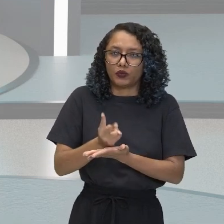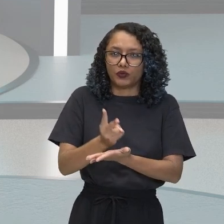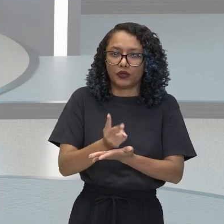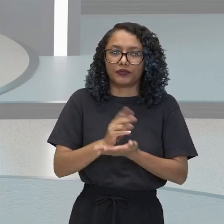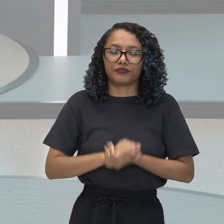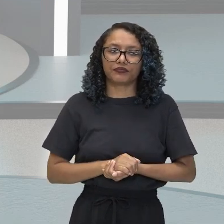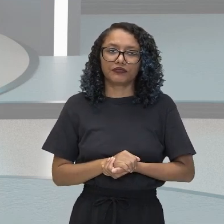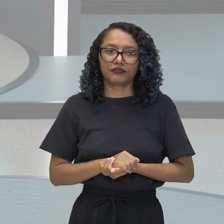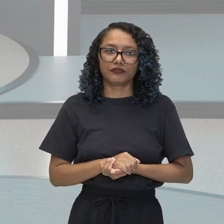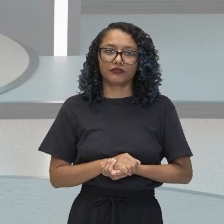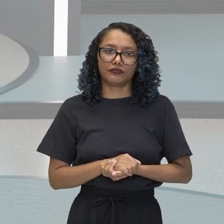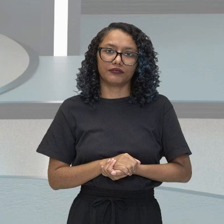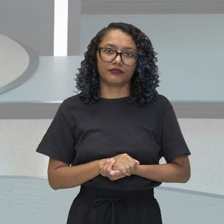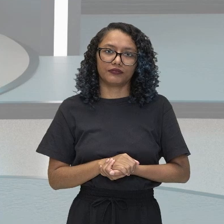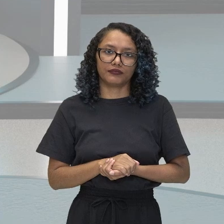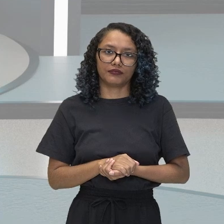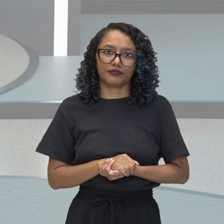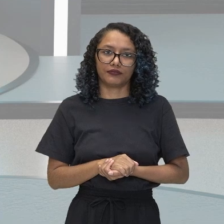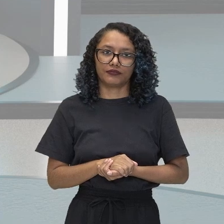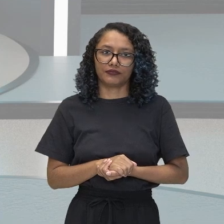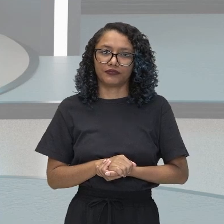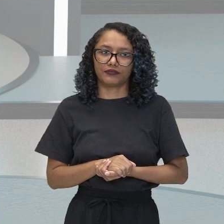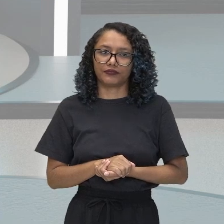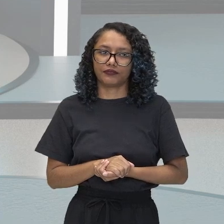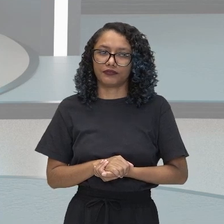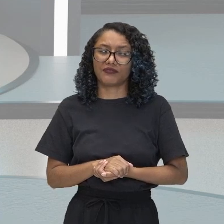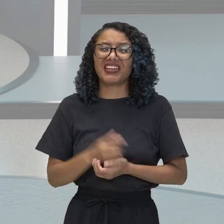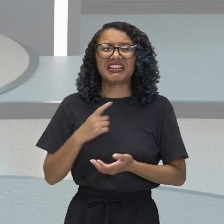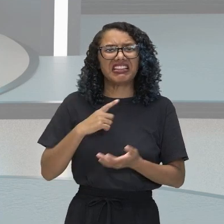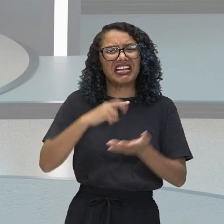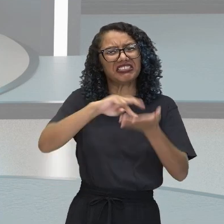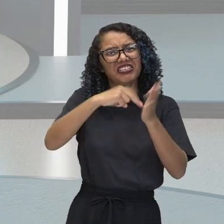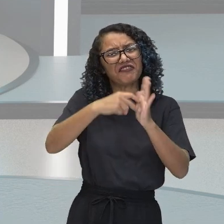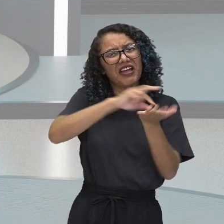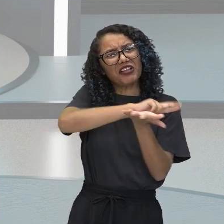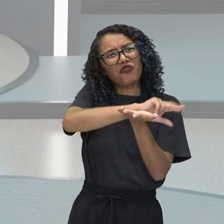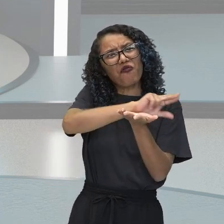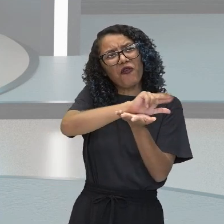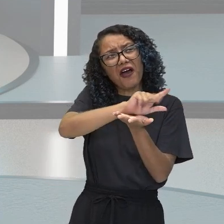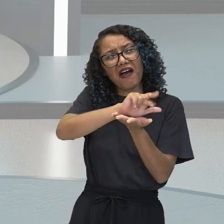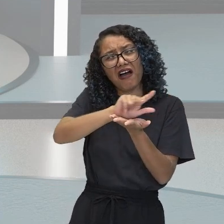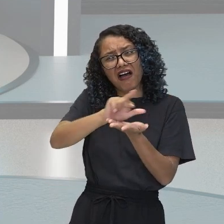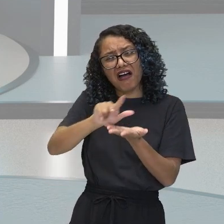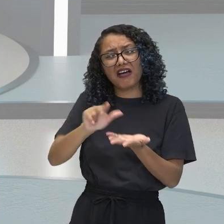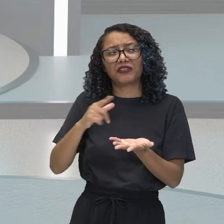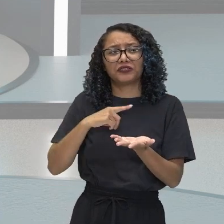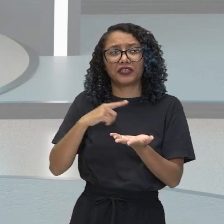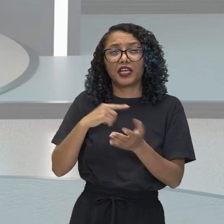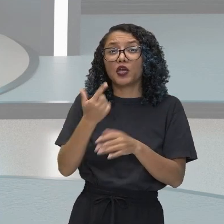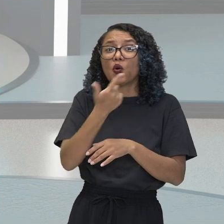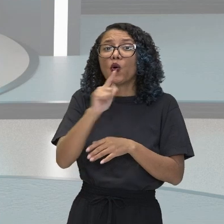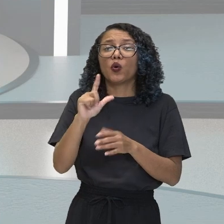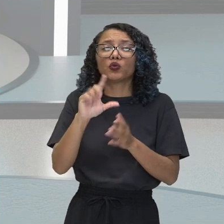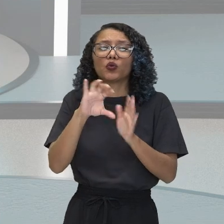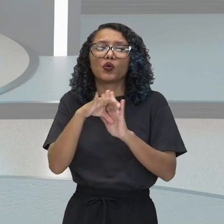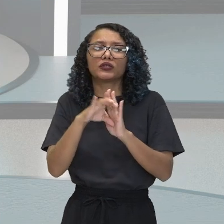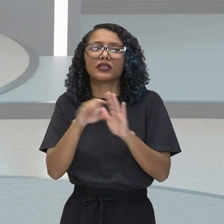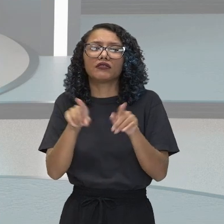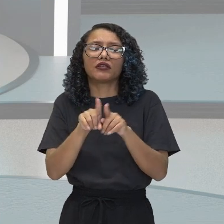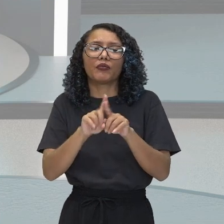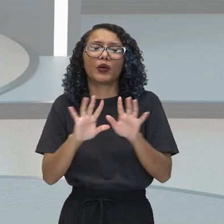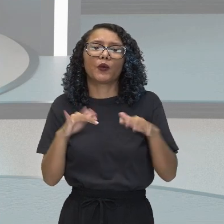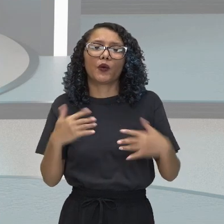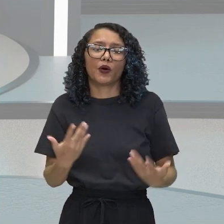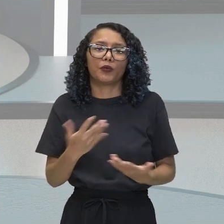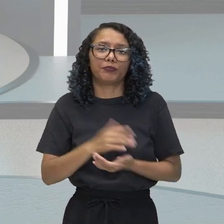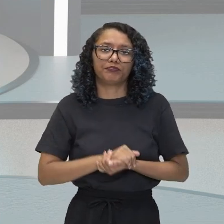para além disso, né? Temos também outra compreensão, em que